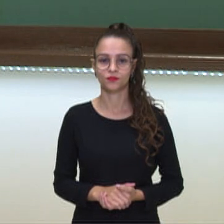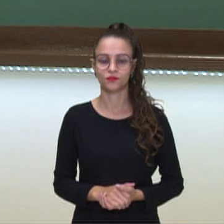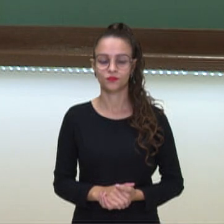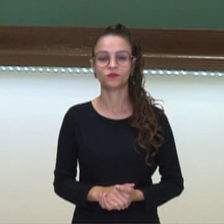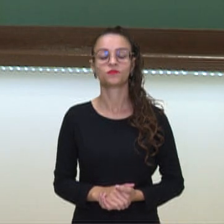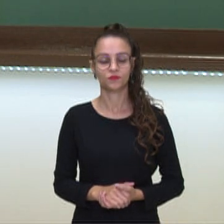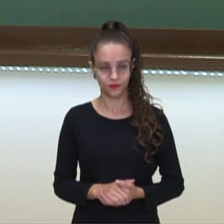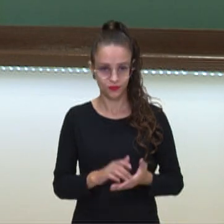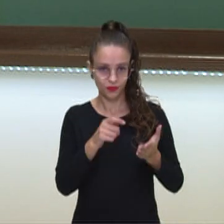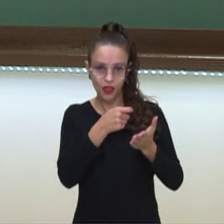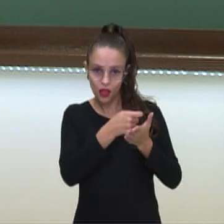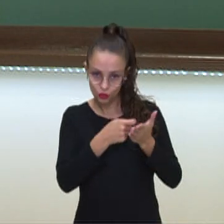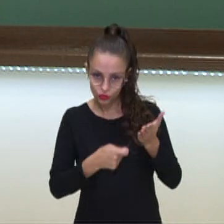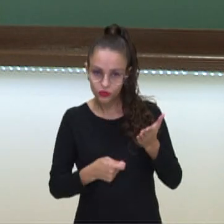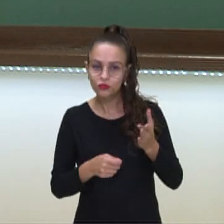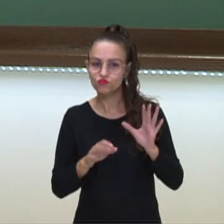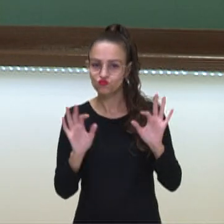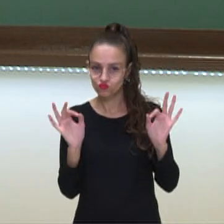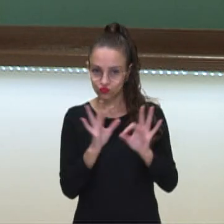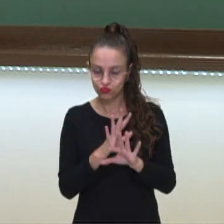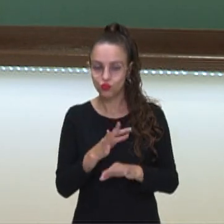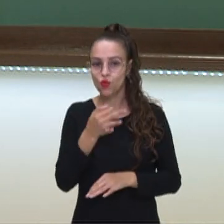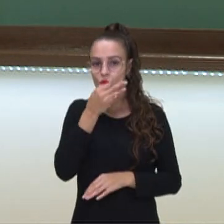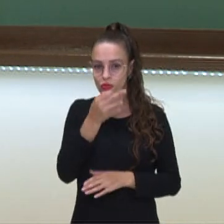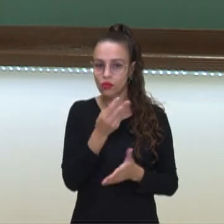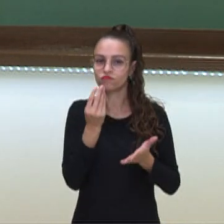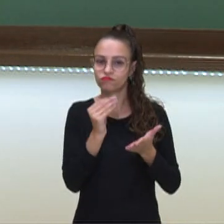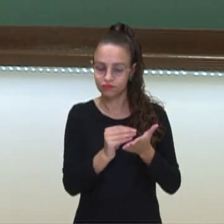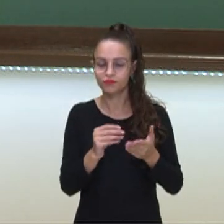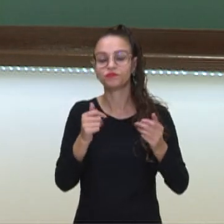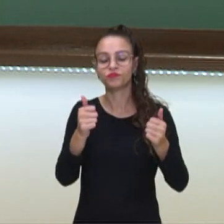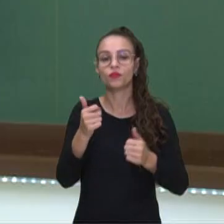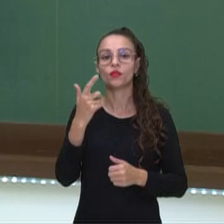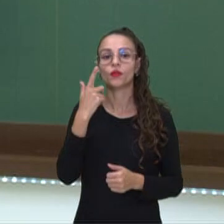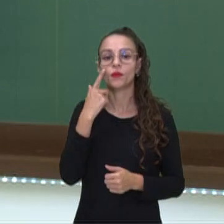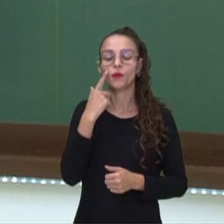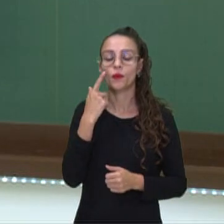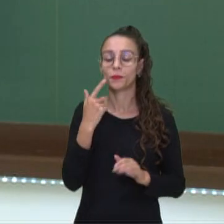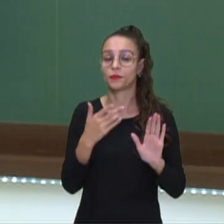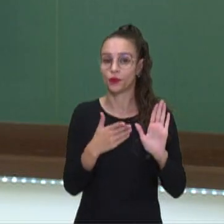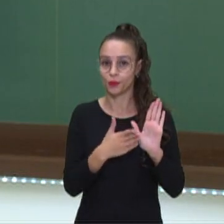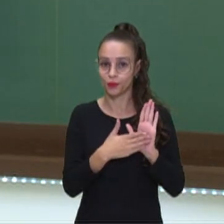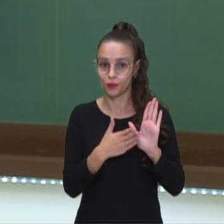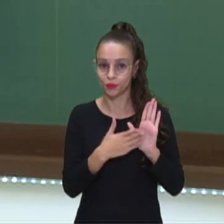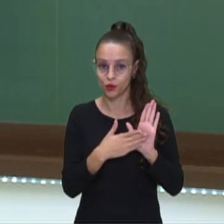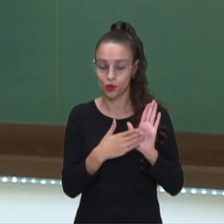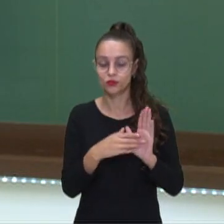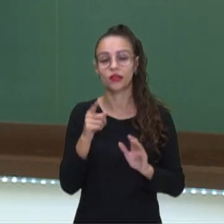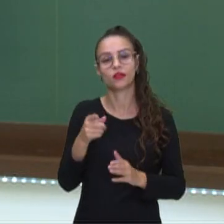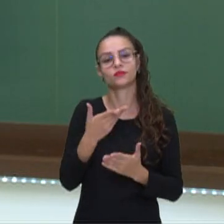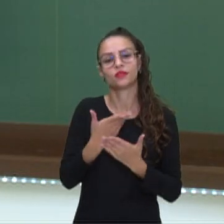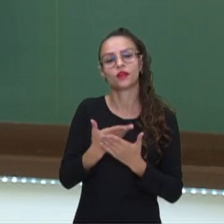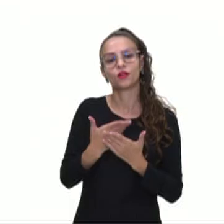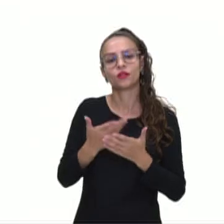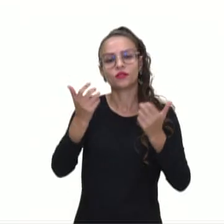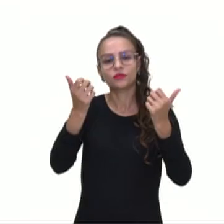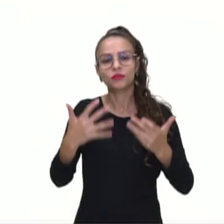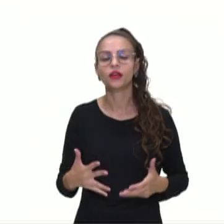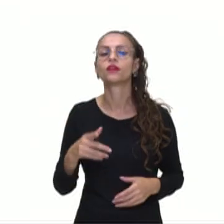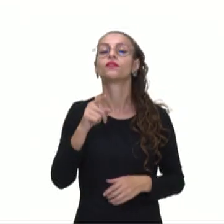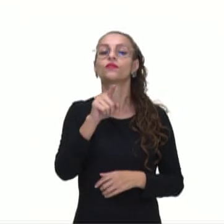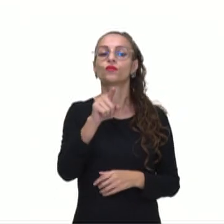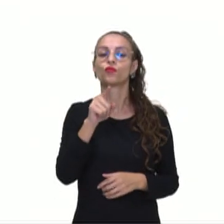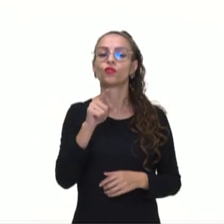Fez a sua anotação? Pôs novamente a sua opinião? Então, olha só, a nossa proposta para esse vídeo é que